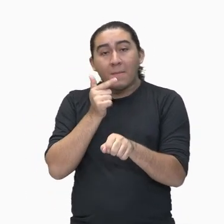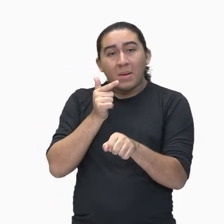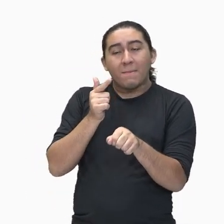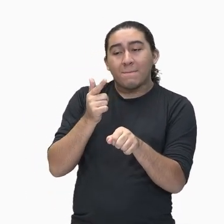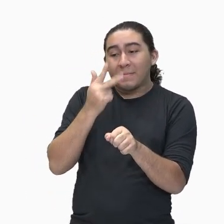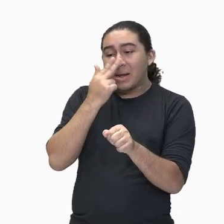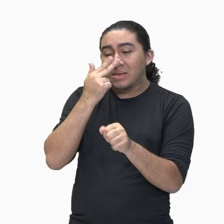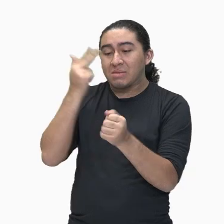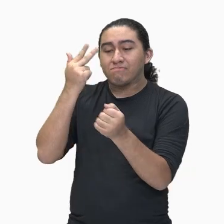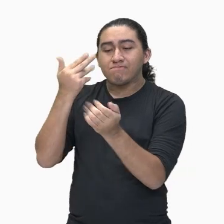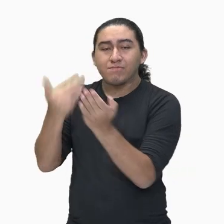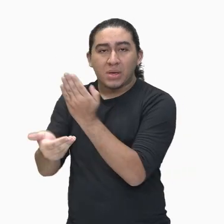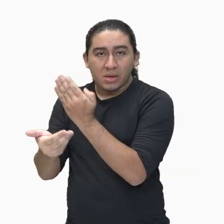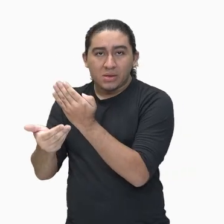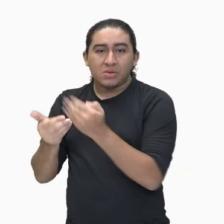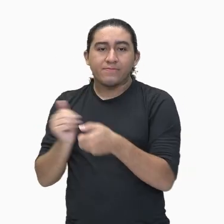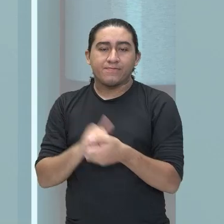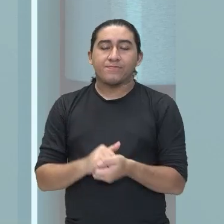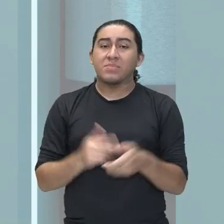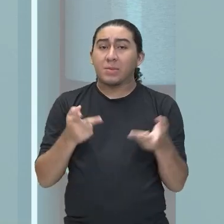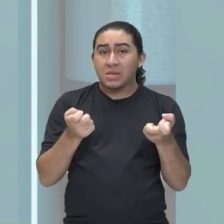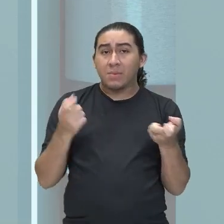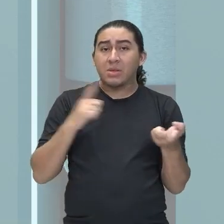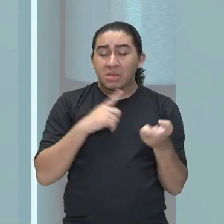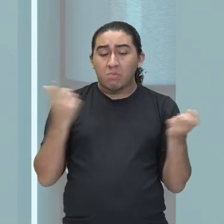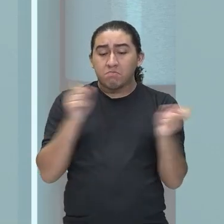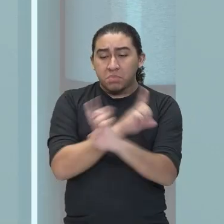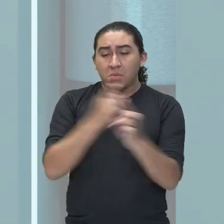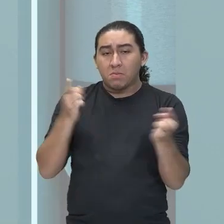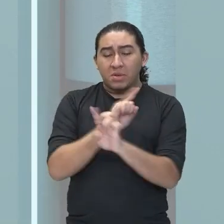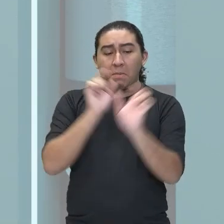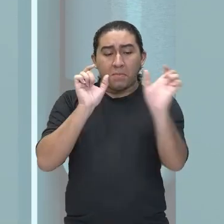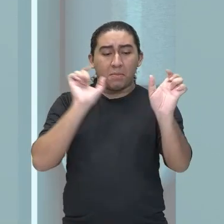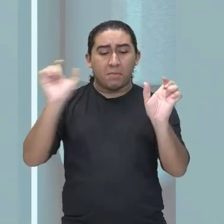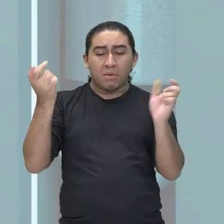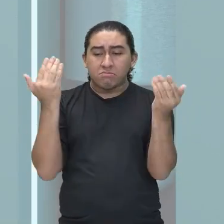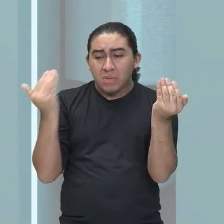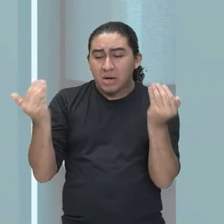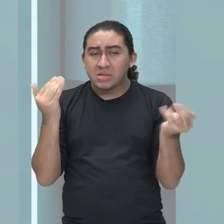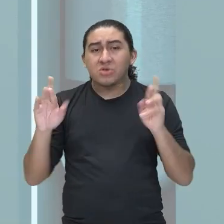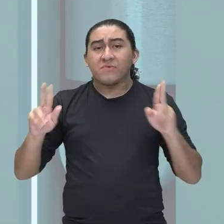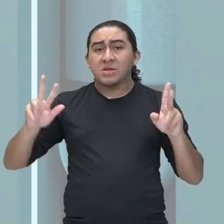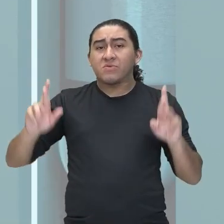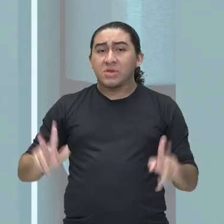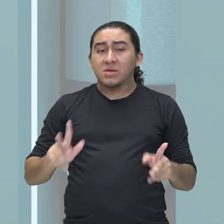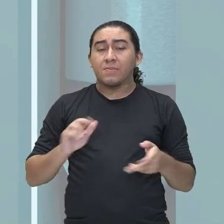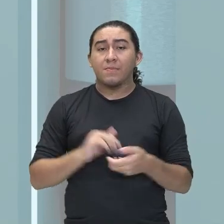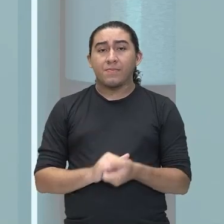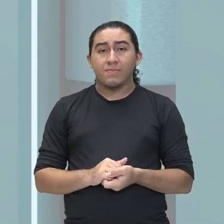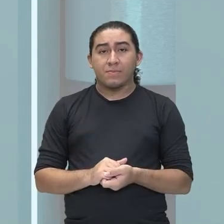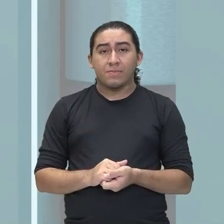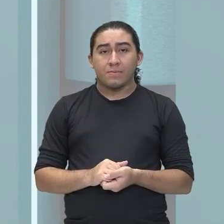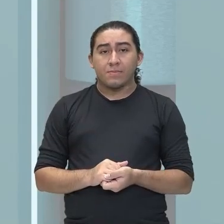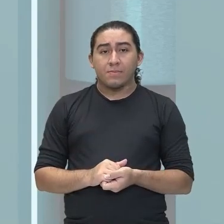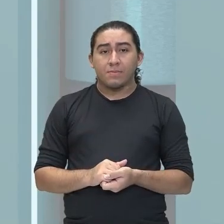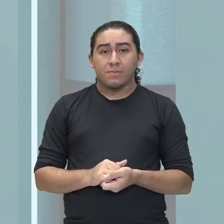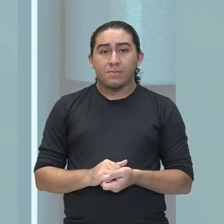perder. Percebem quanta contradição, quanta antítese? Lembra quando estudamos